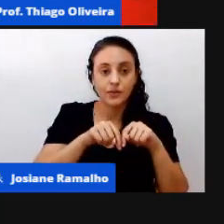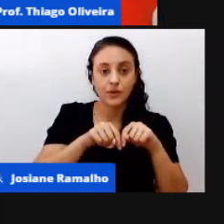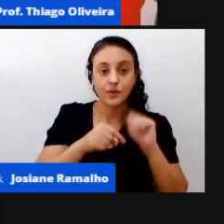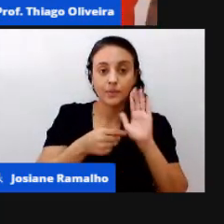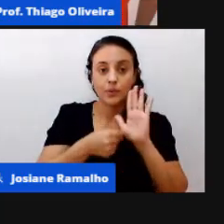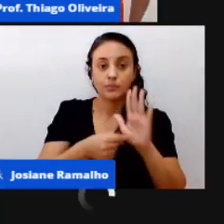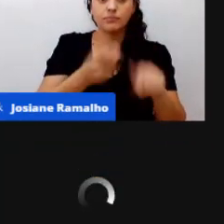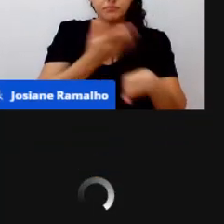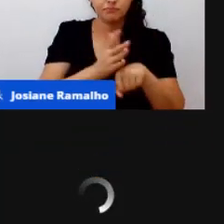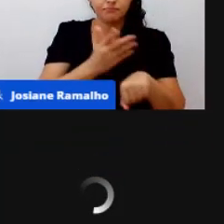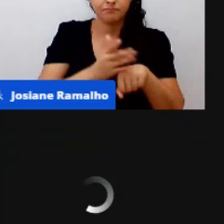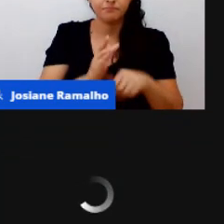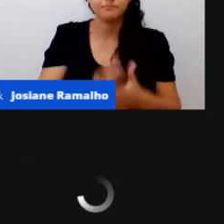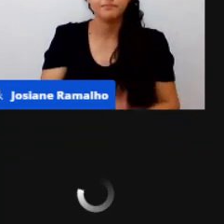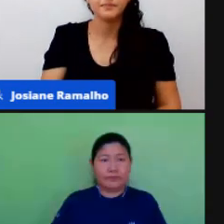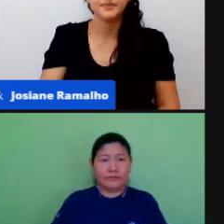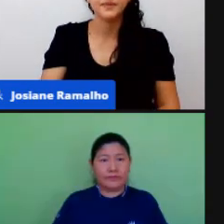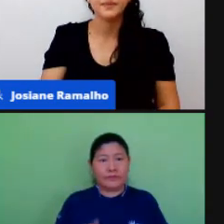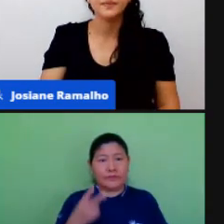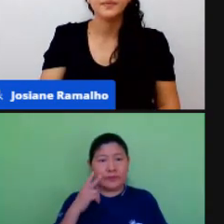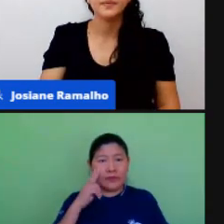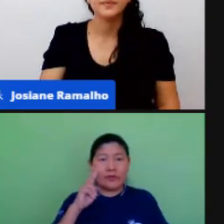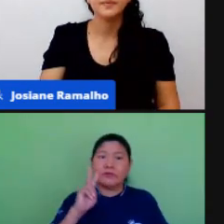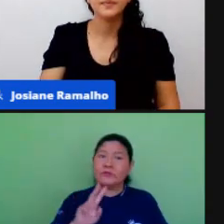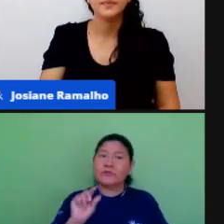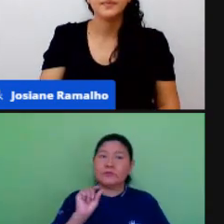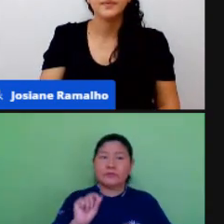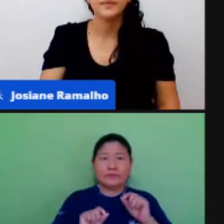aula invertida, tá? Pode passar.